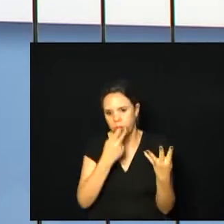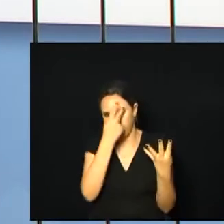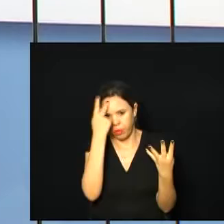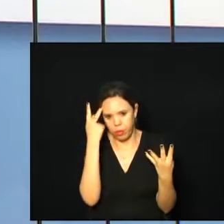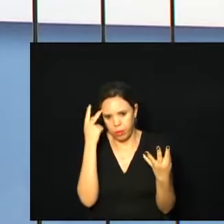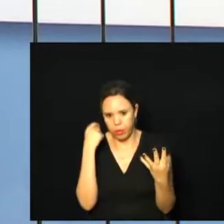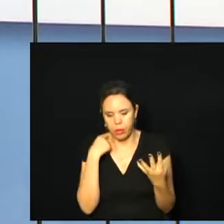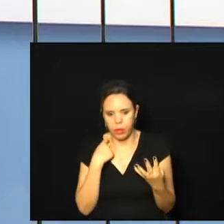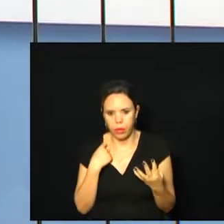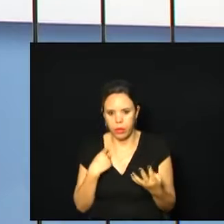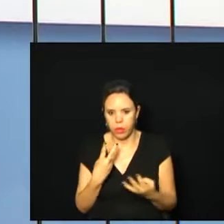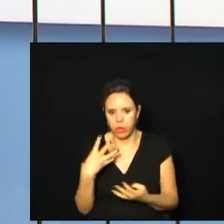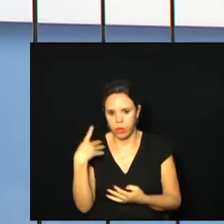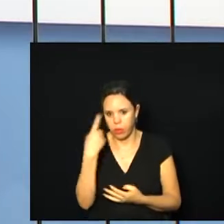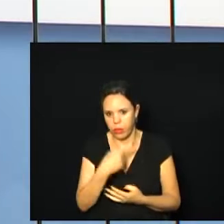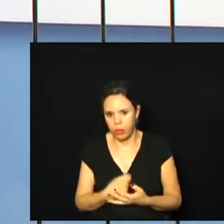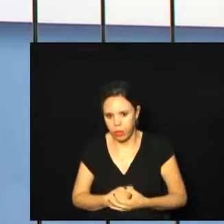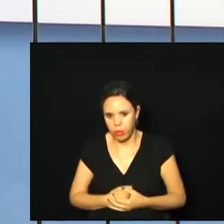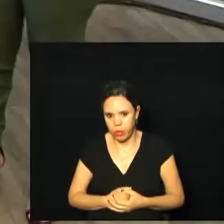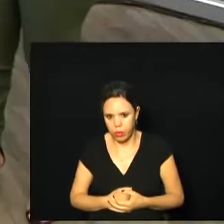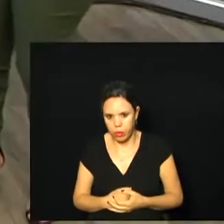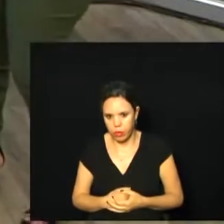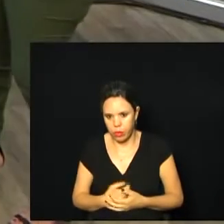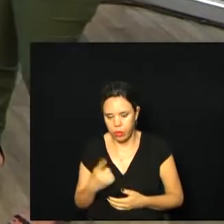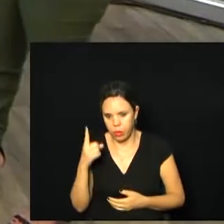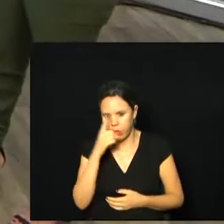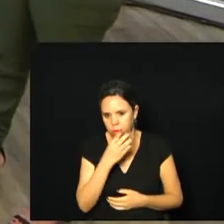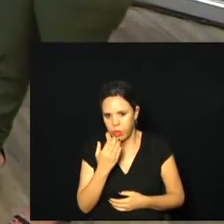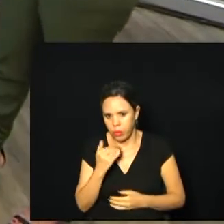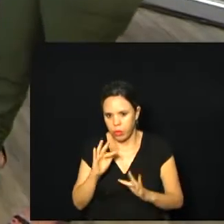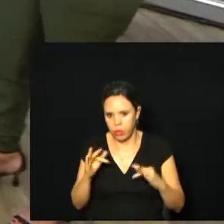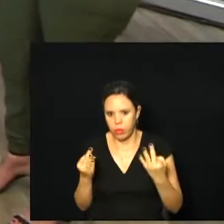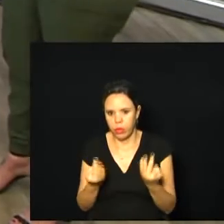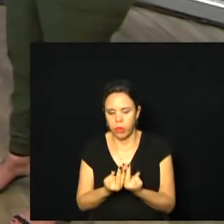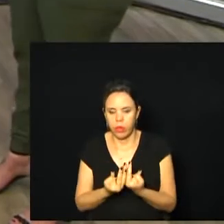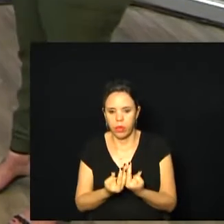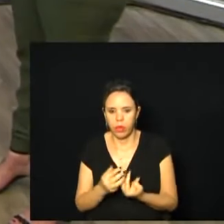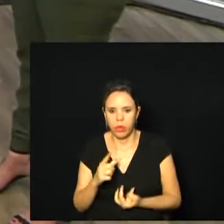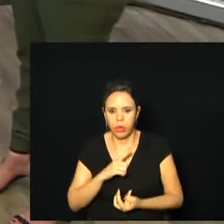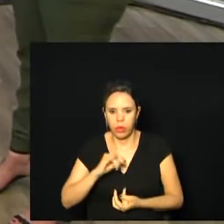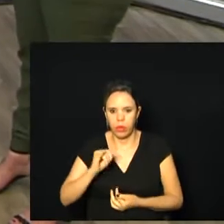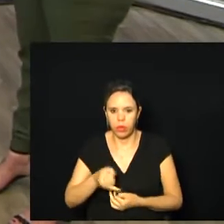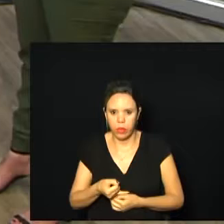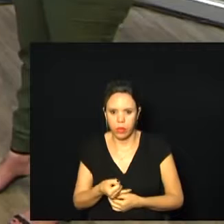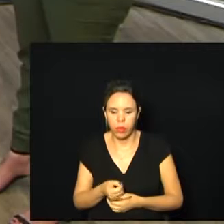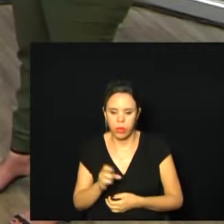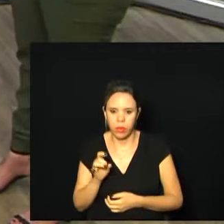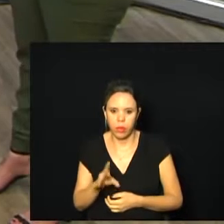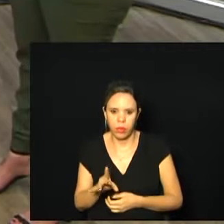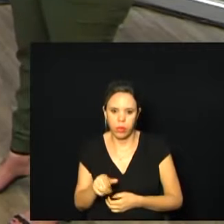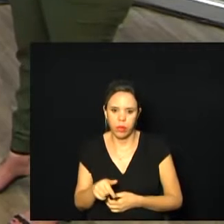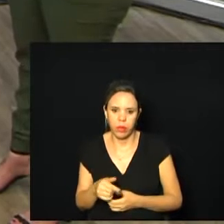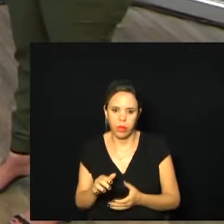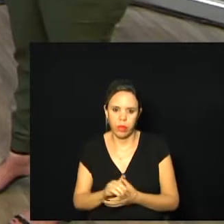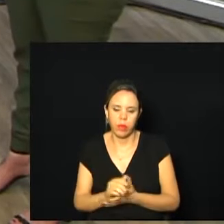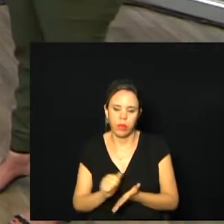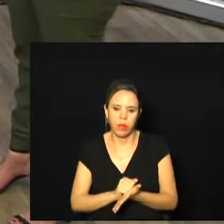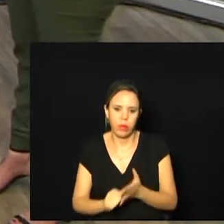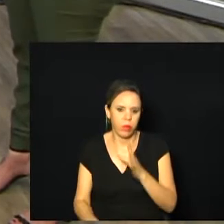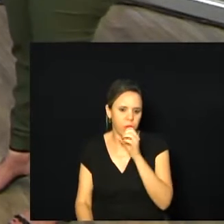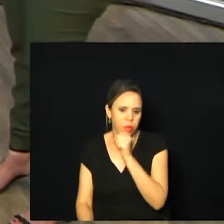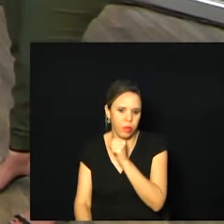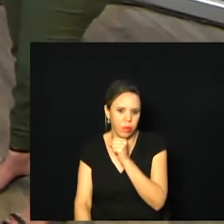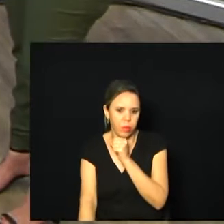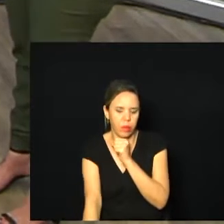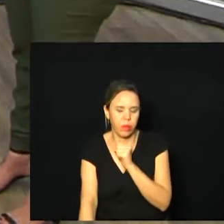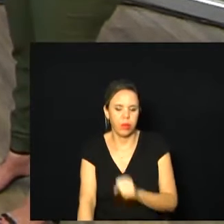4 pessoas por 24 horas. Então, domingo, almoço de família, tem que aproveitar só para isso, lavar a roupa no sábado, já viu,